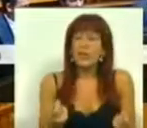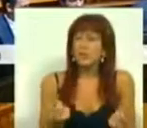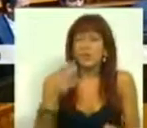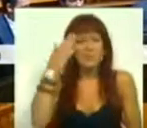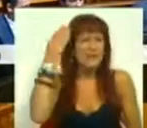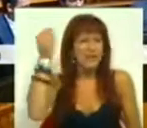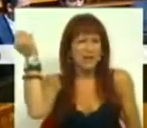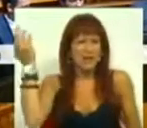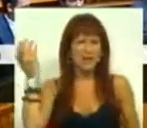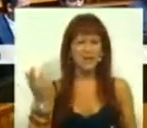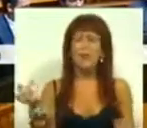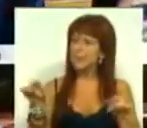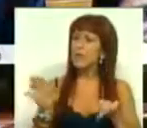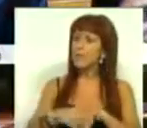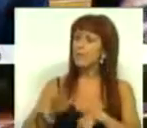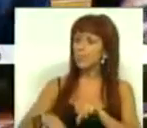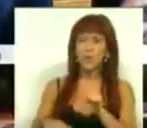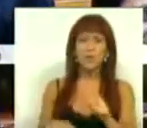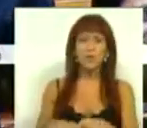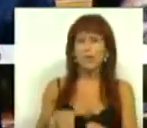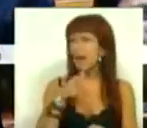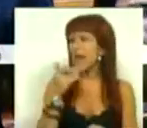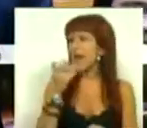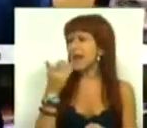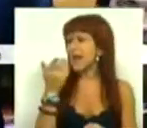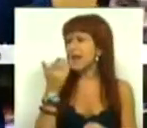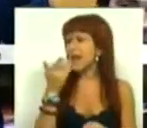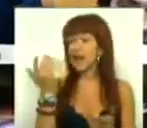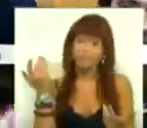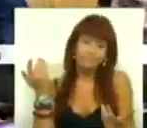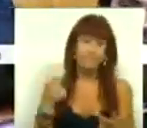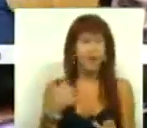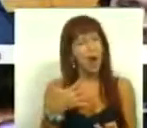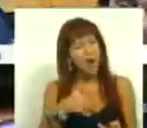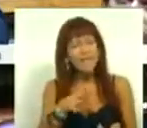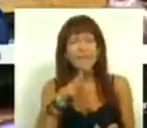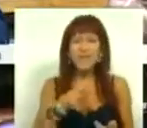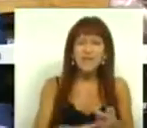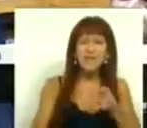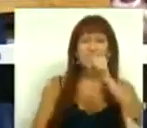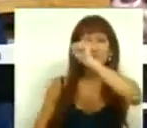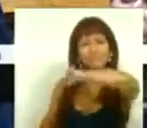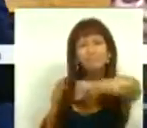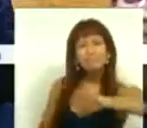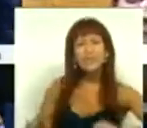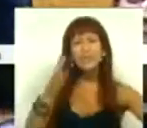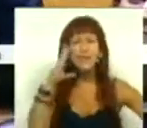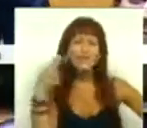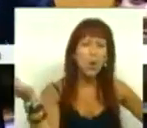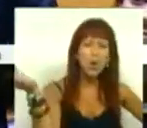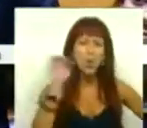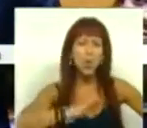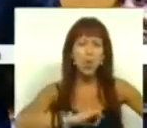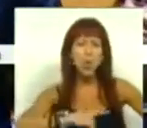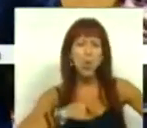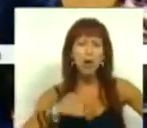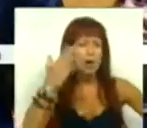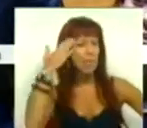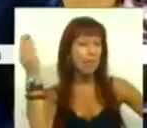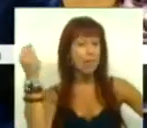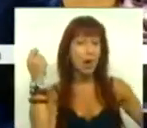de memória, mas também pela demagogia. Apetece-me até dizer que se o descaramento e a falta